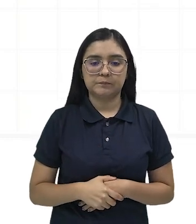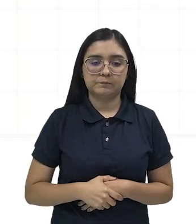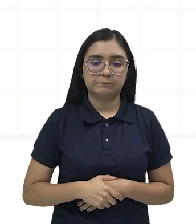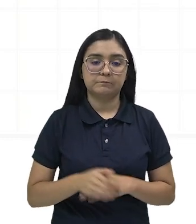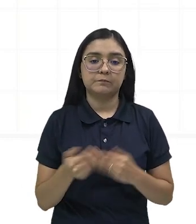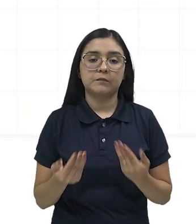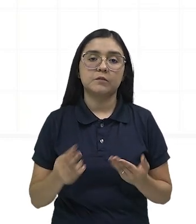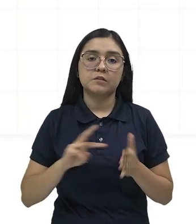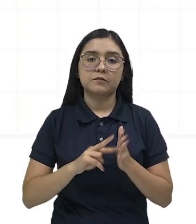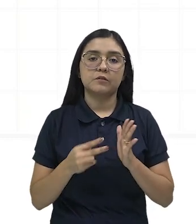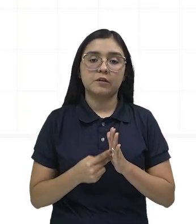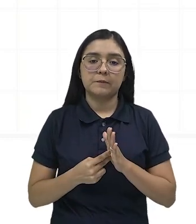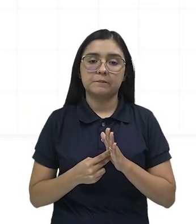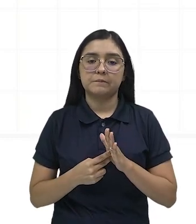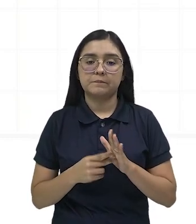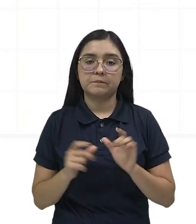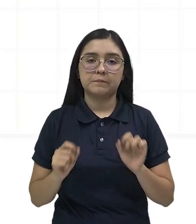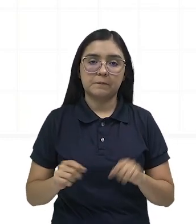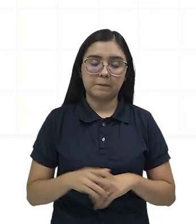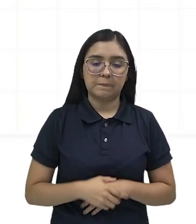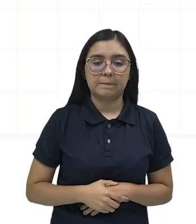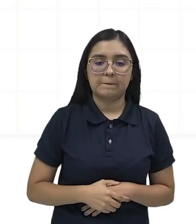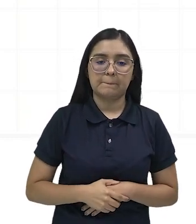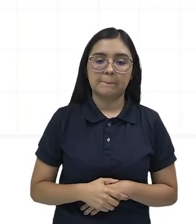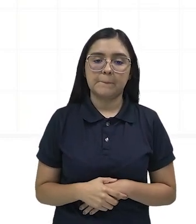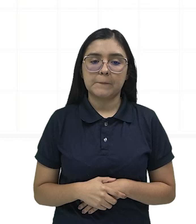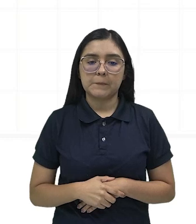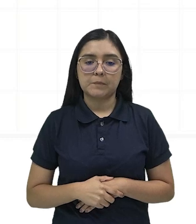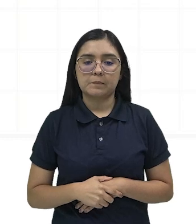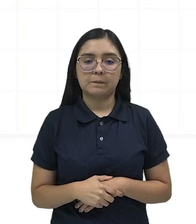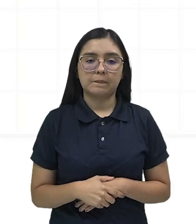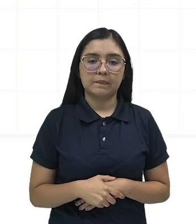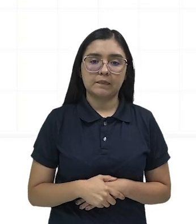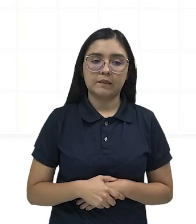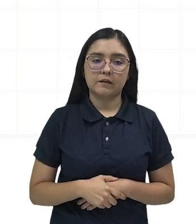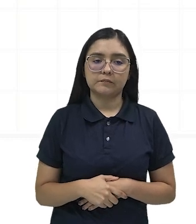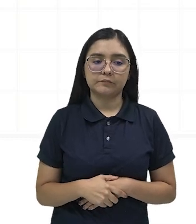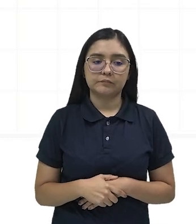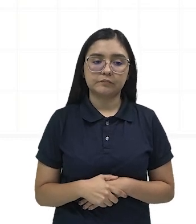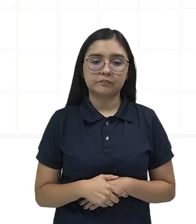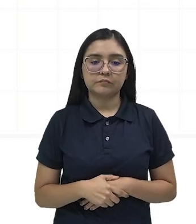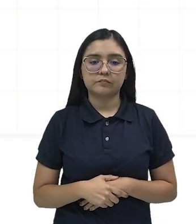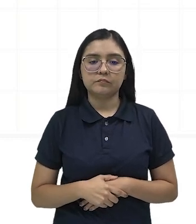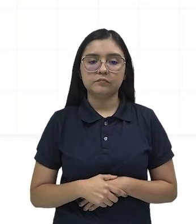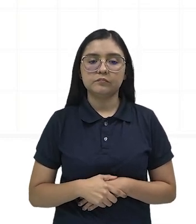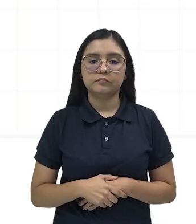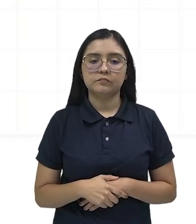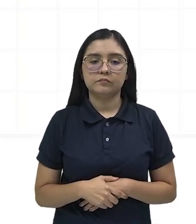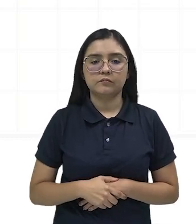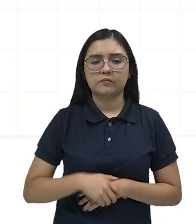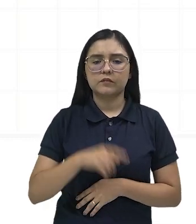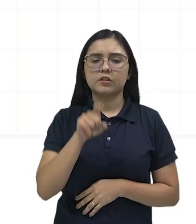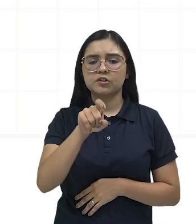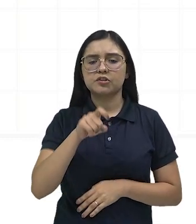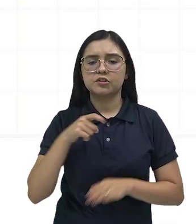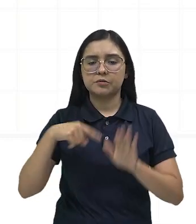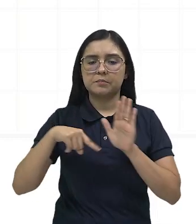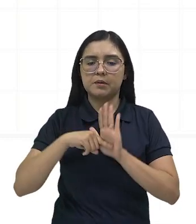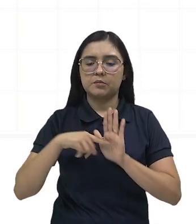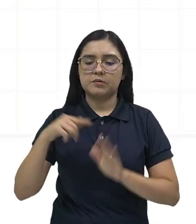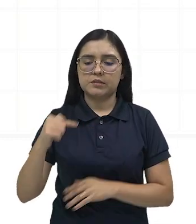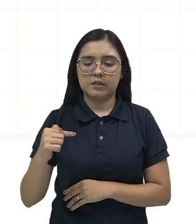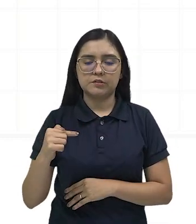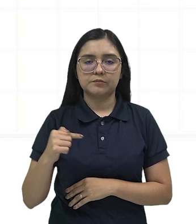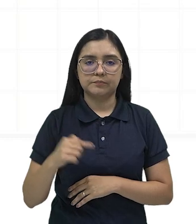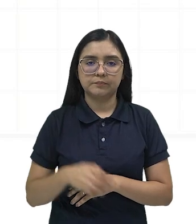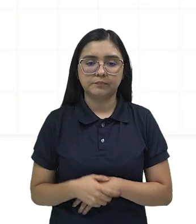menos 7, ó. O número de meninos, beleza? Olha lá, isso aqui foi a primeira interpretação,